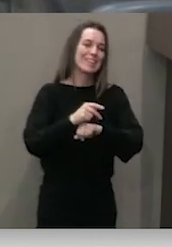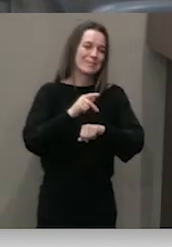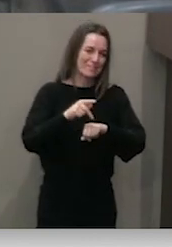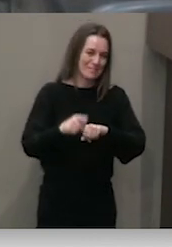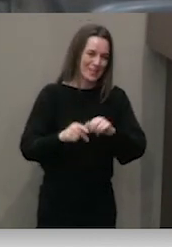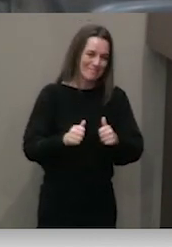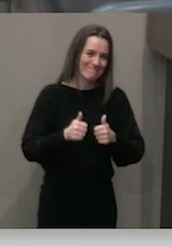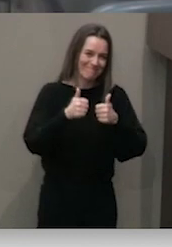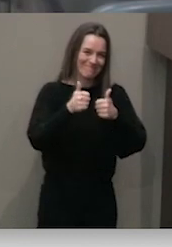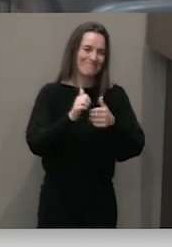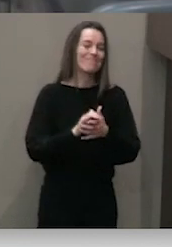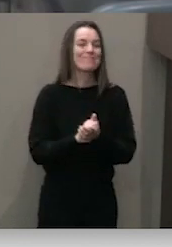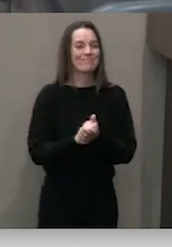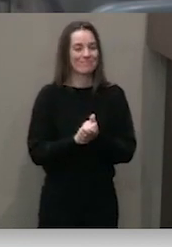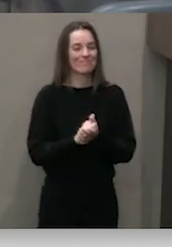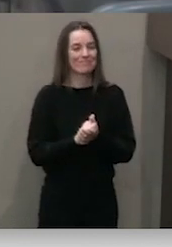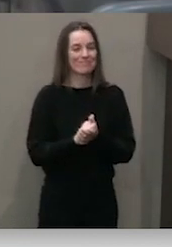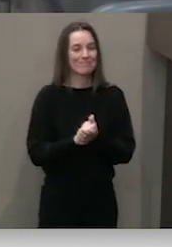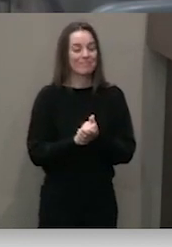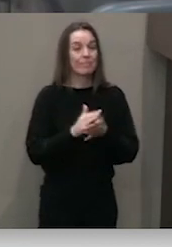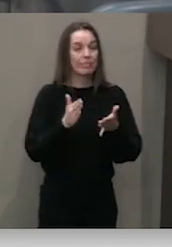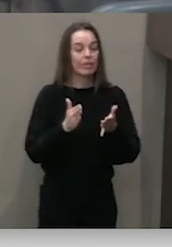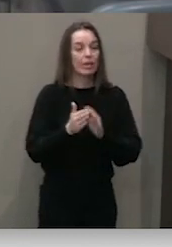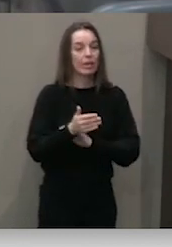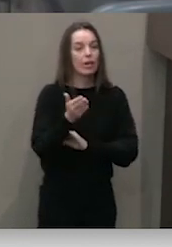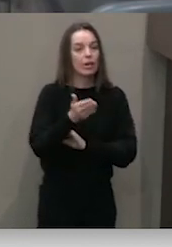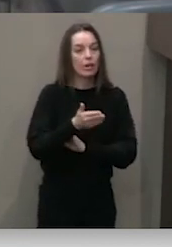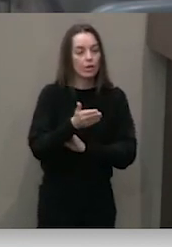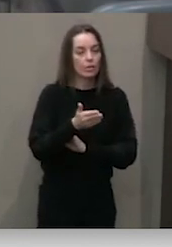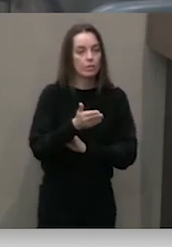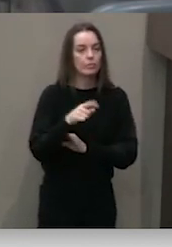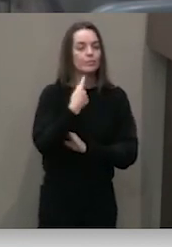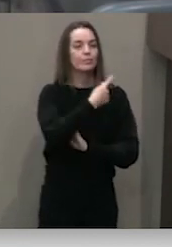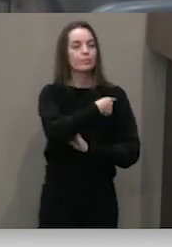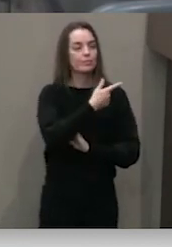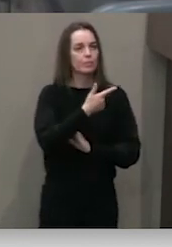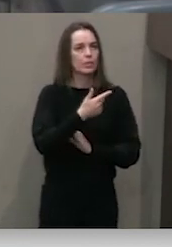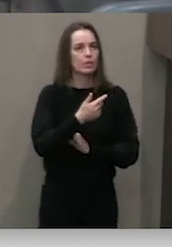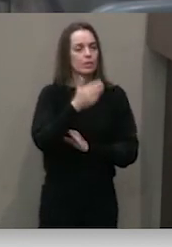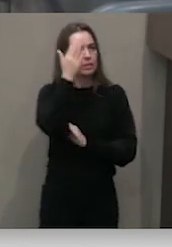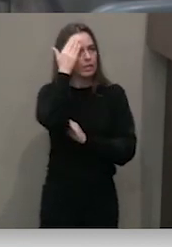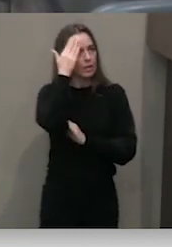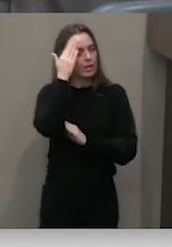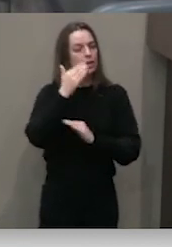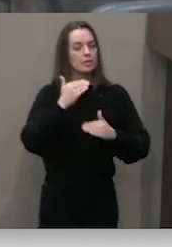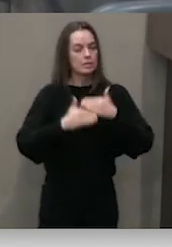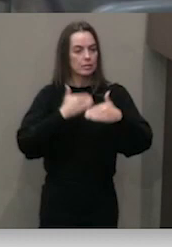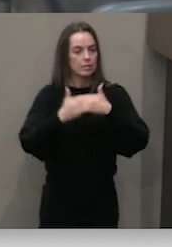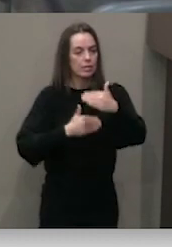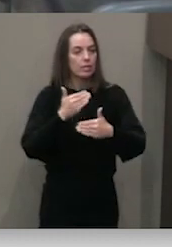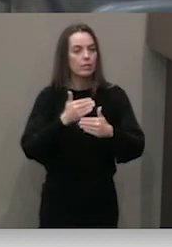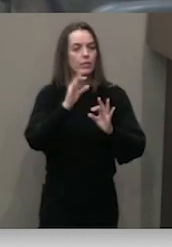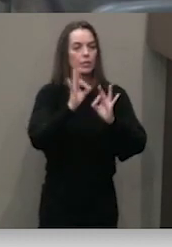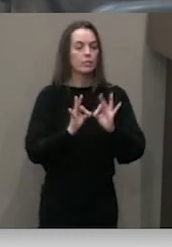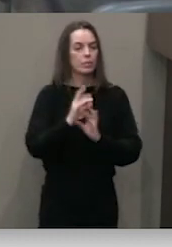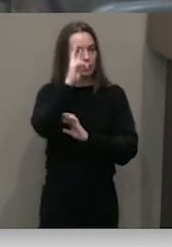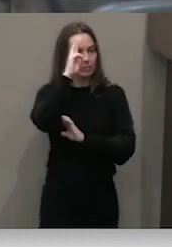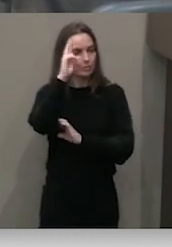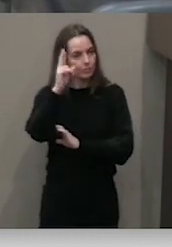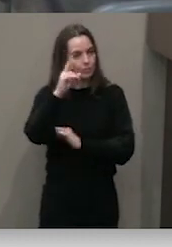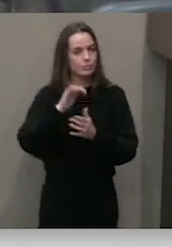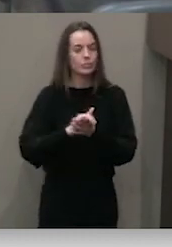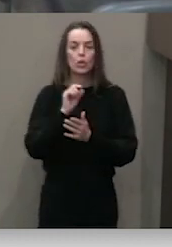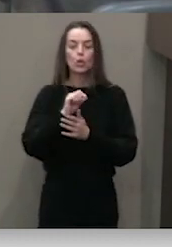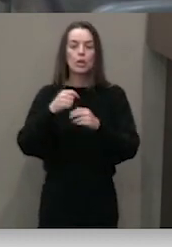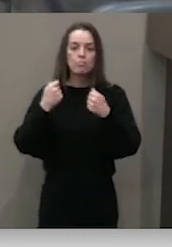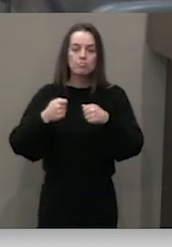por hoje, claro que está sendo desenvolvido o plano diretor, dentro daquelas demandas que aparecem, né? Mas temos